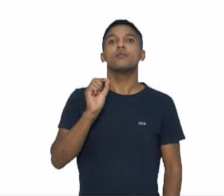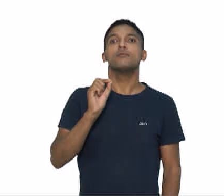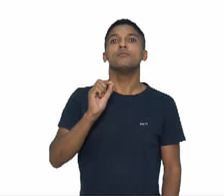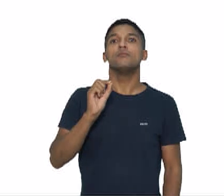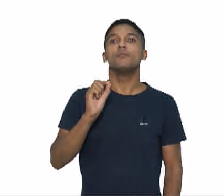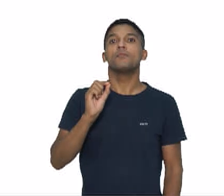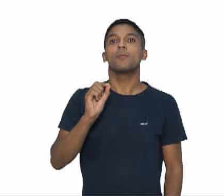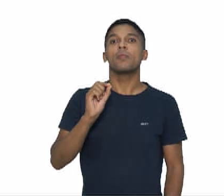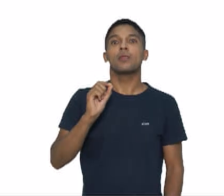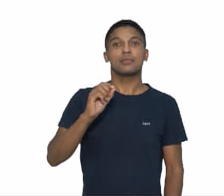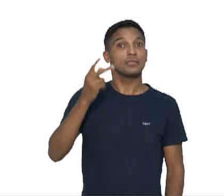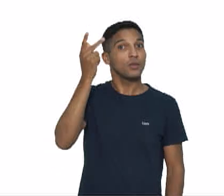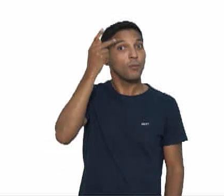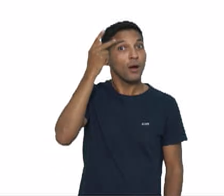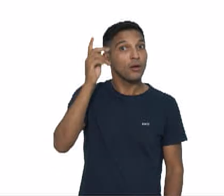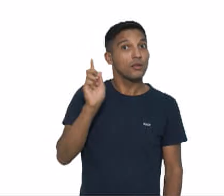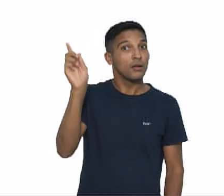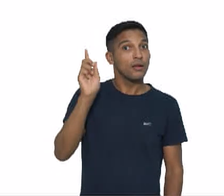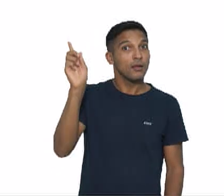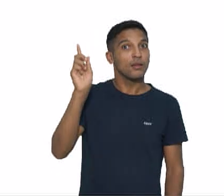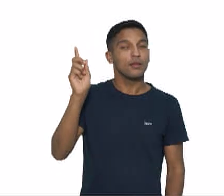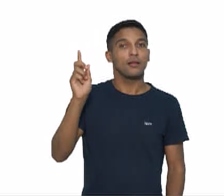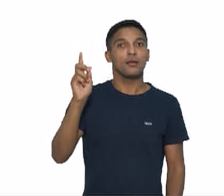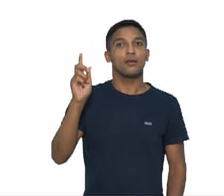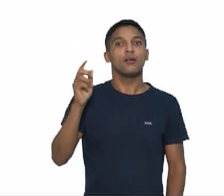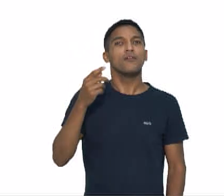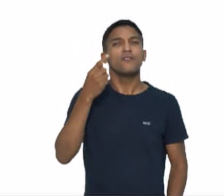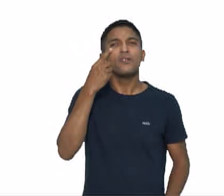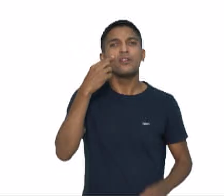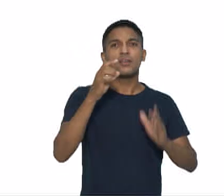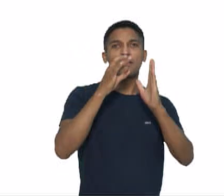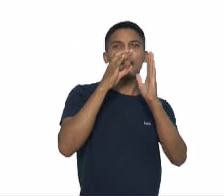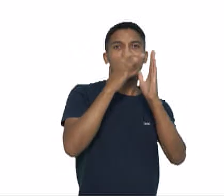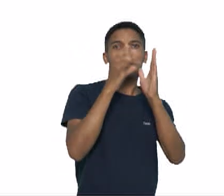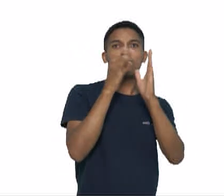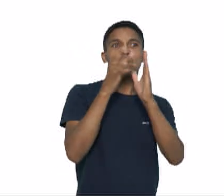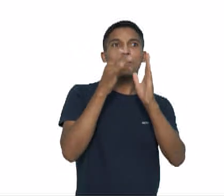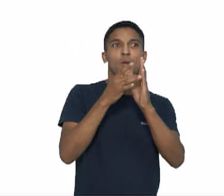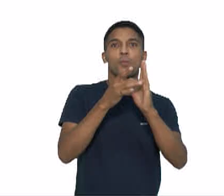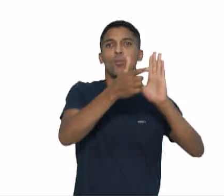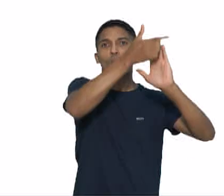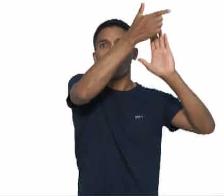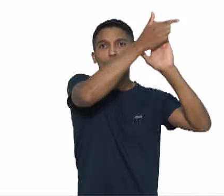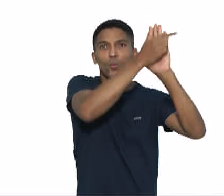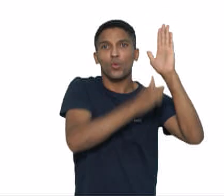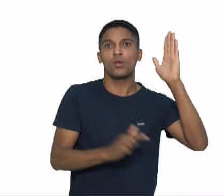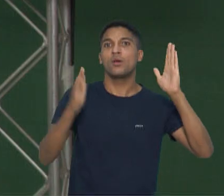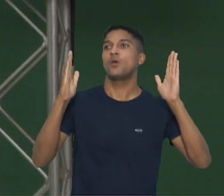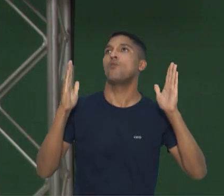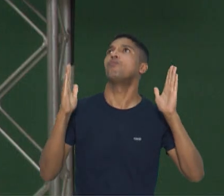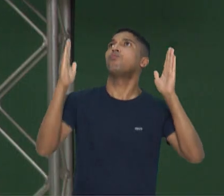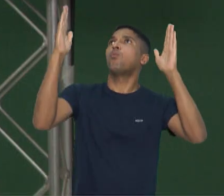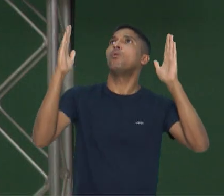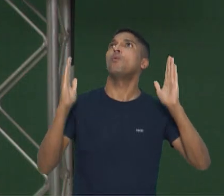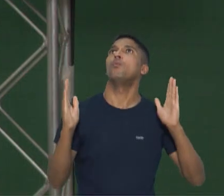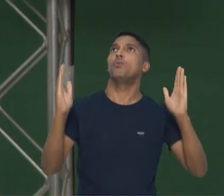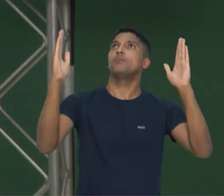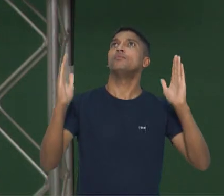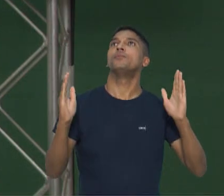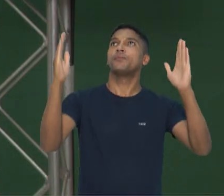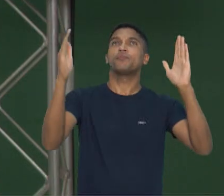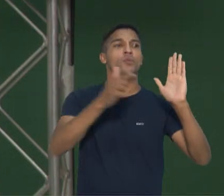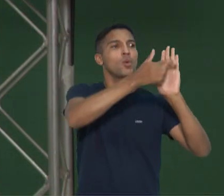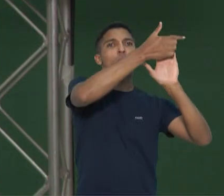protestante lá em São Paulo, que mostra os vitrais e vejam como é bem lisa as paredes, né? Não tem muitos